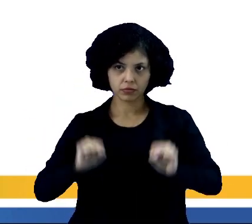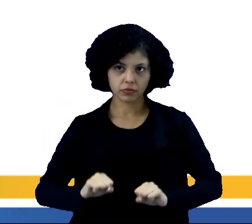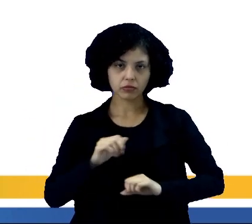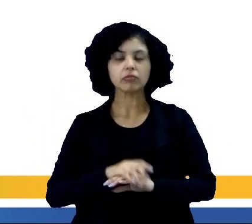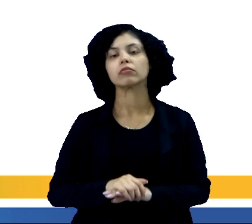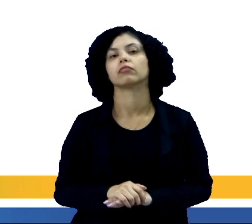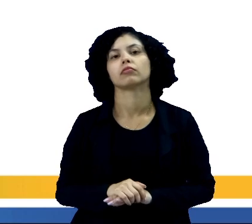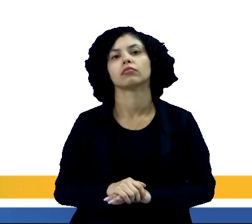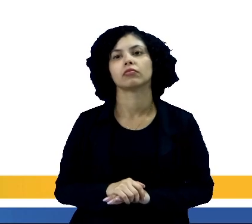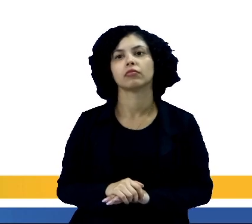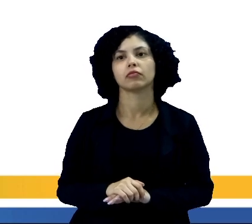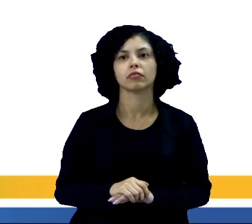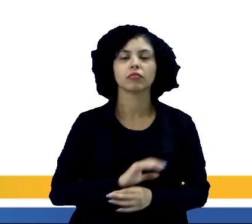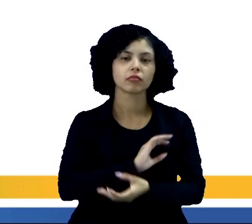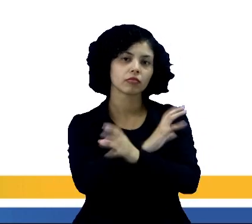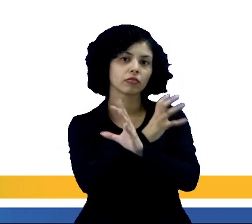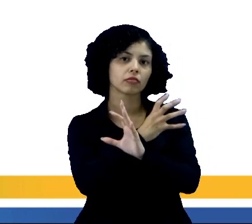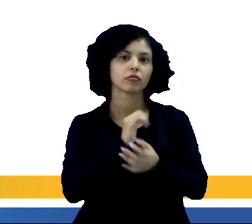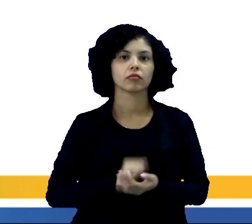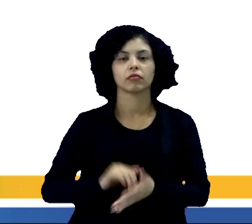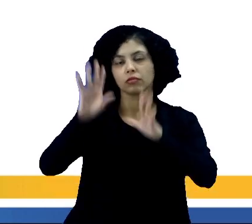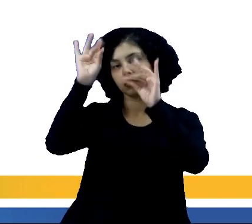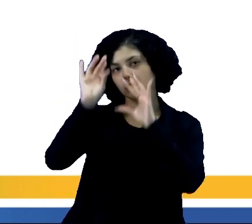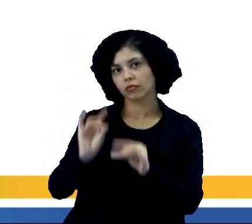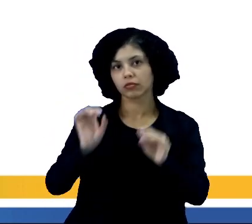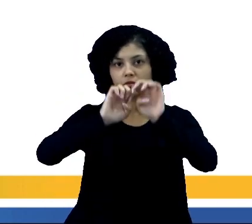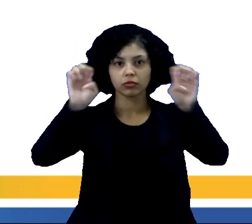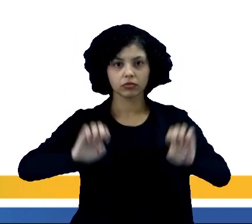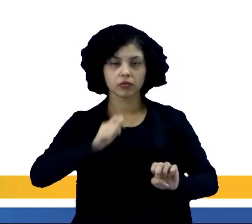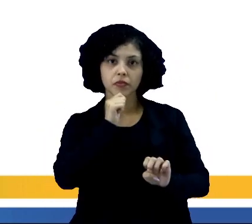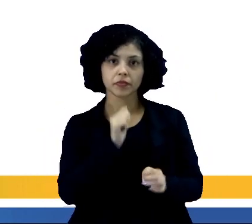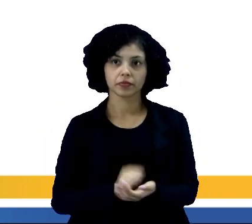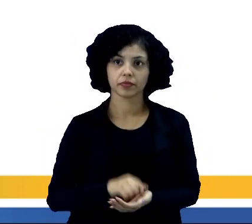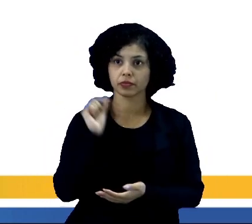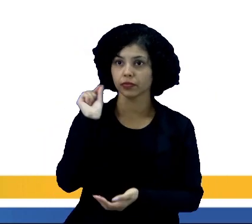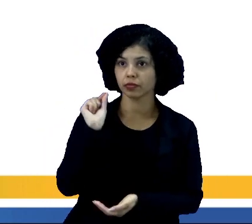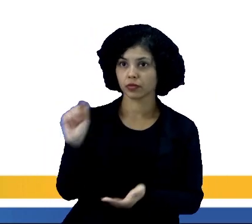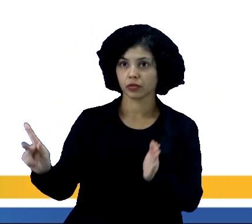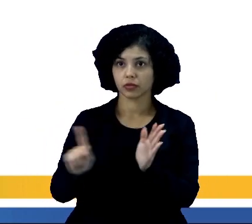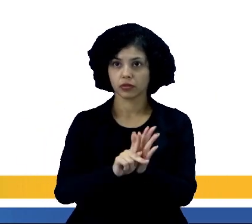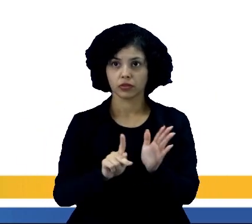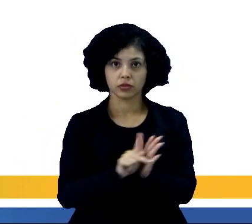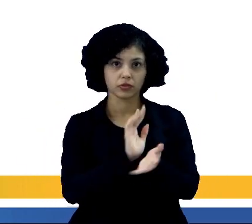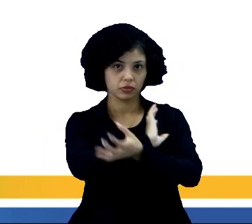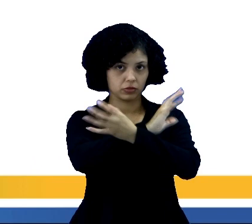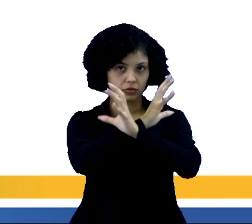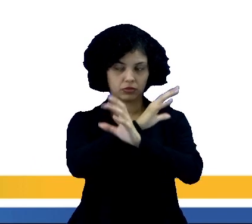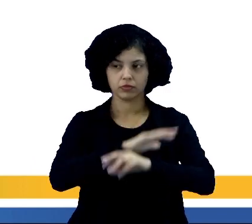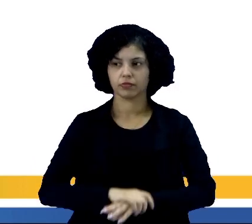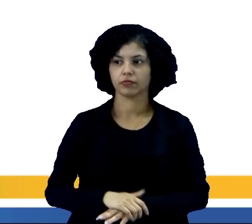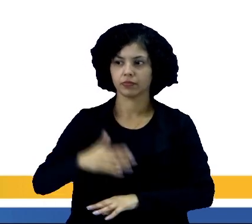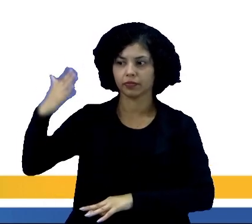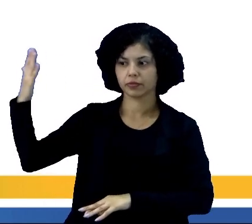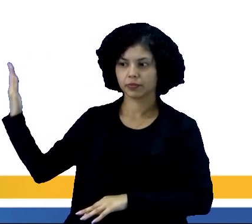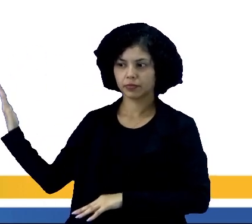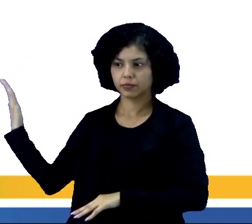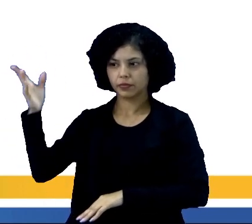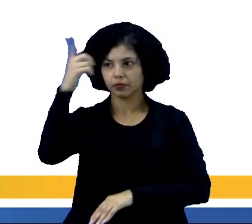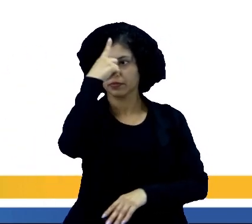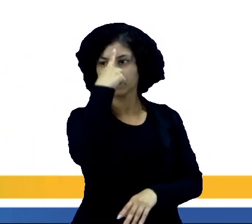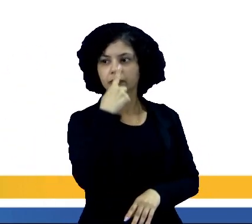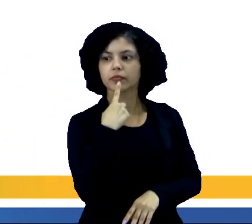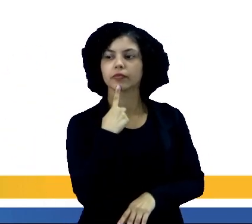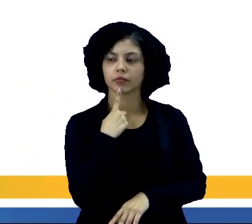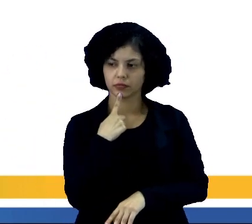sistema esquelético, que é importante a gente destacar que as estruturas orgânicas são os próprios ossos. Então, aqui a gente já tem a primeira imagem